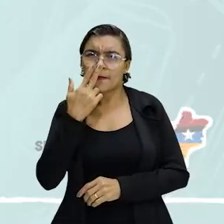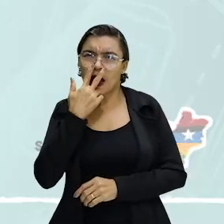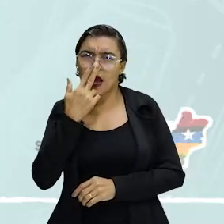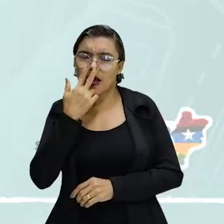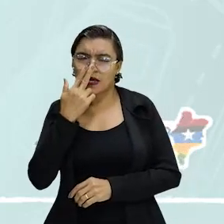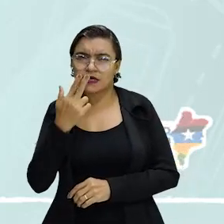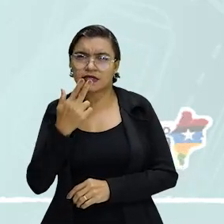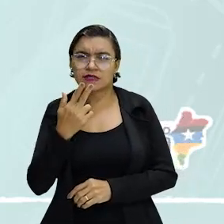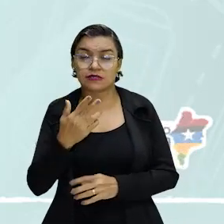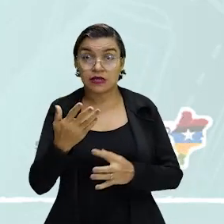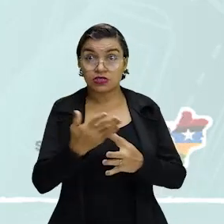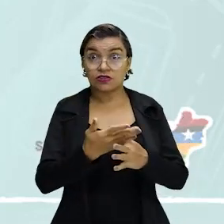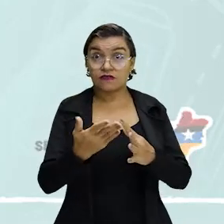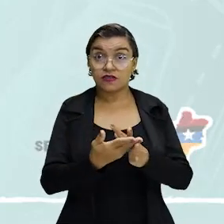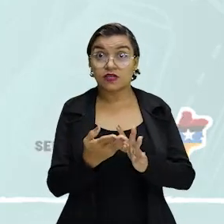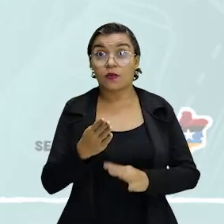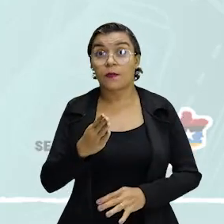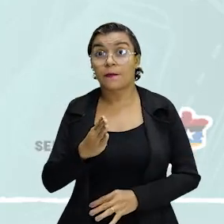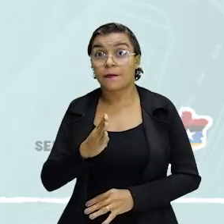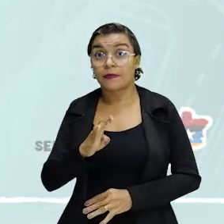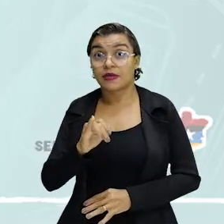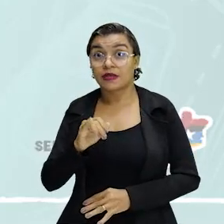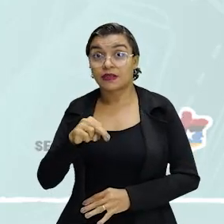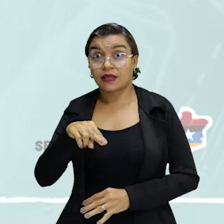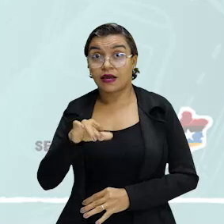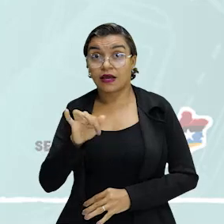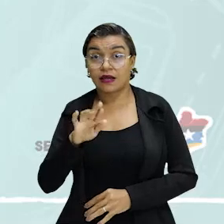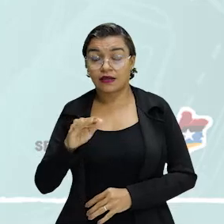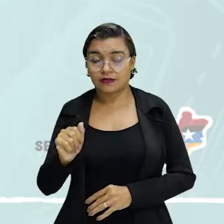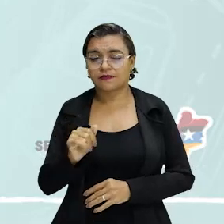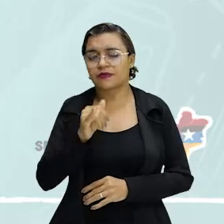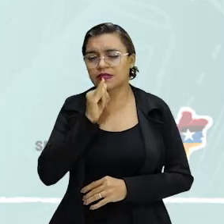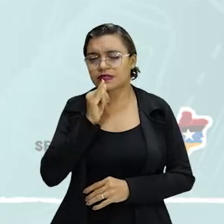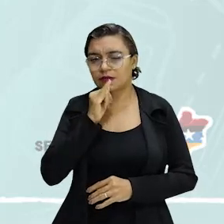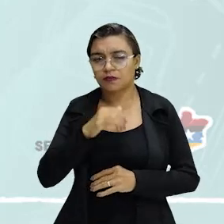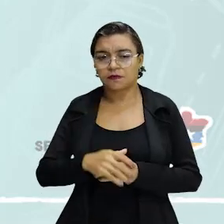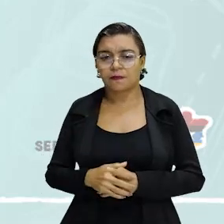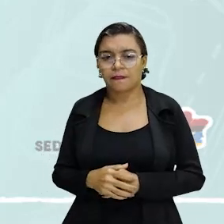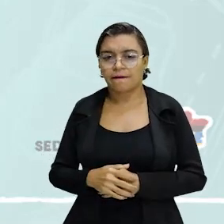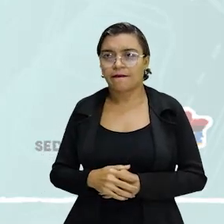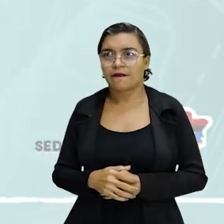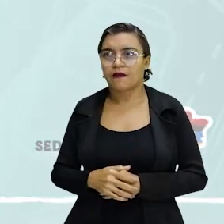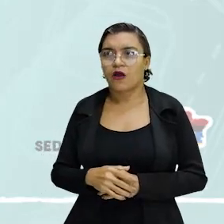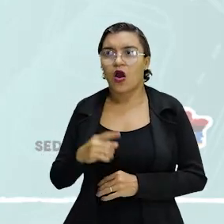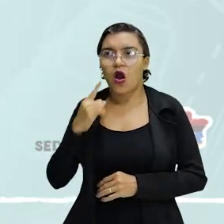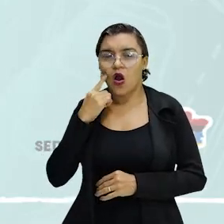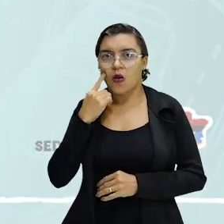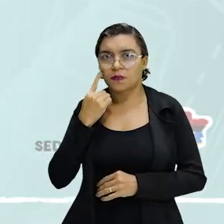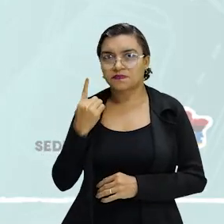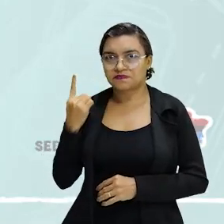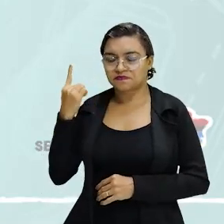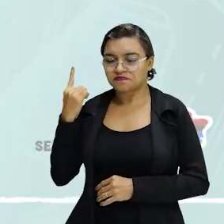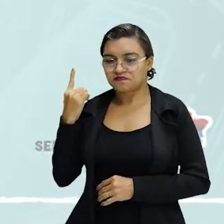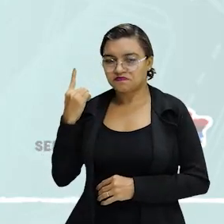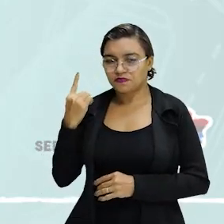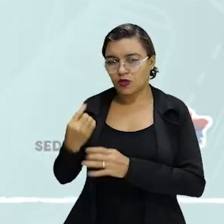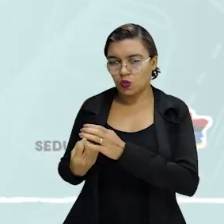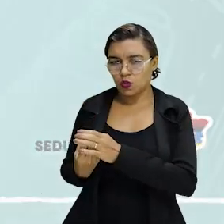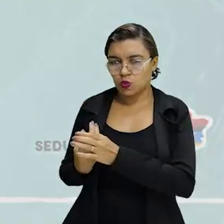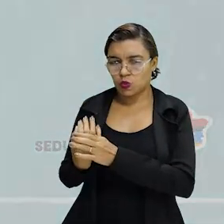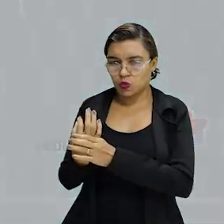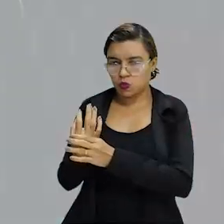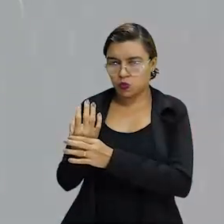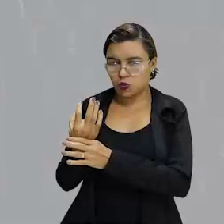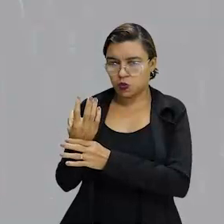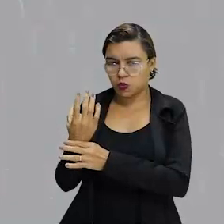binária, que foi o primeiro que a gente viu. Então, como é que ocorre? O indivíduo aqui, ó, adulto, ele vai ter uma região do